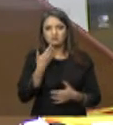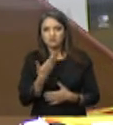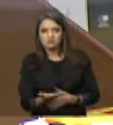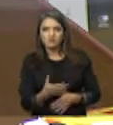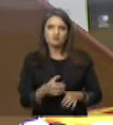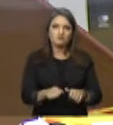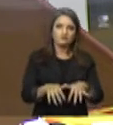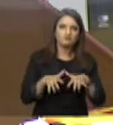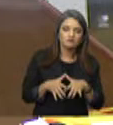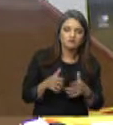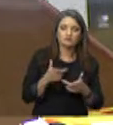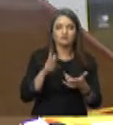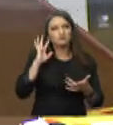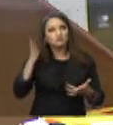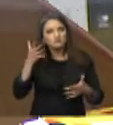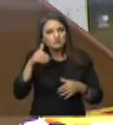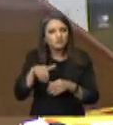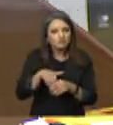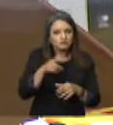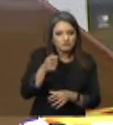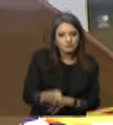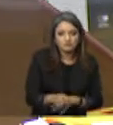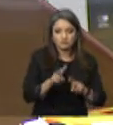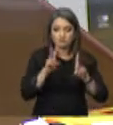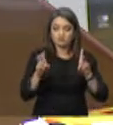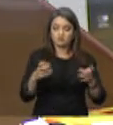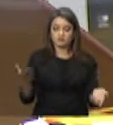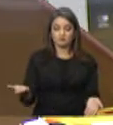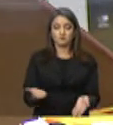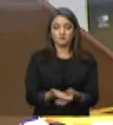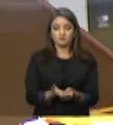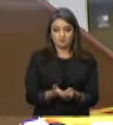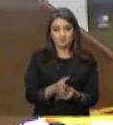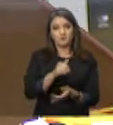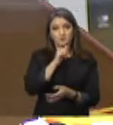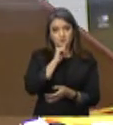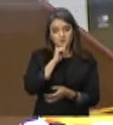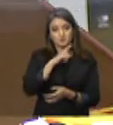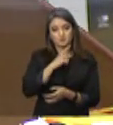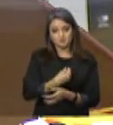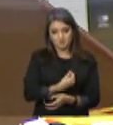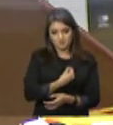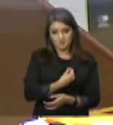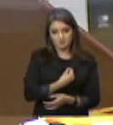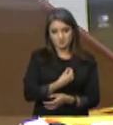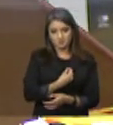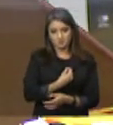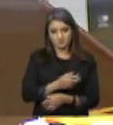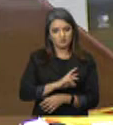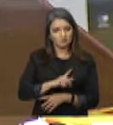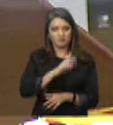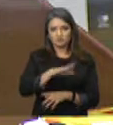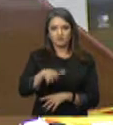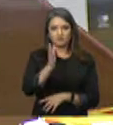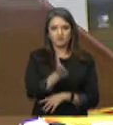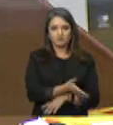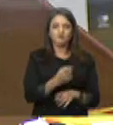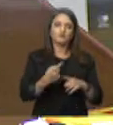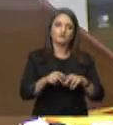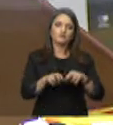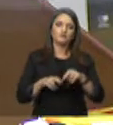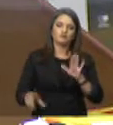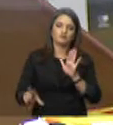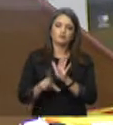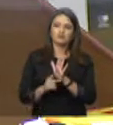audiências sentenças acórdãos referentes às ações de improbidade this o judiciário eu não sei por outro fundamento não serão anulados pela